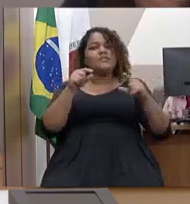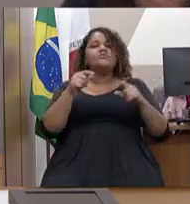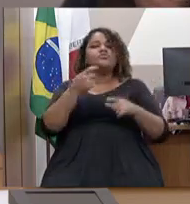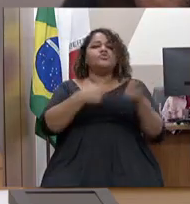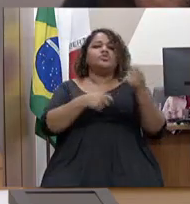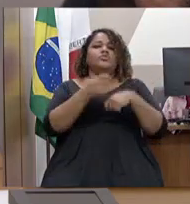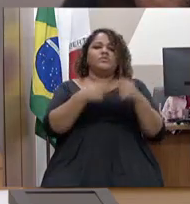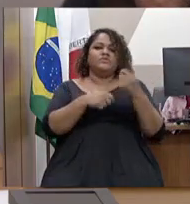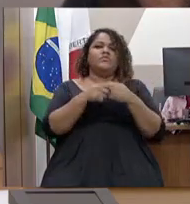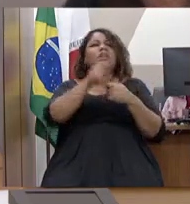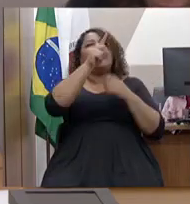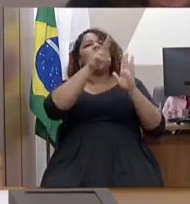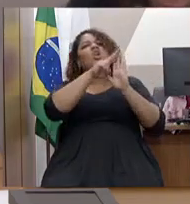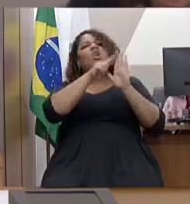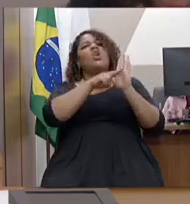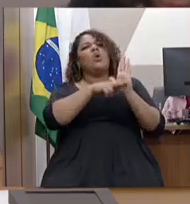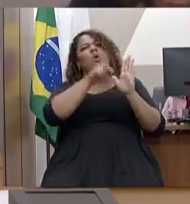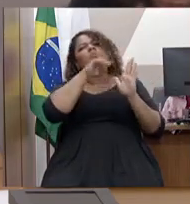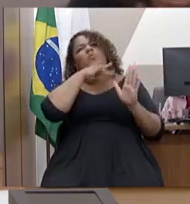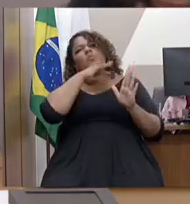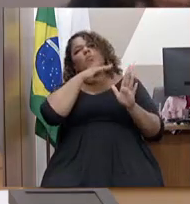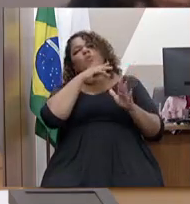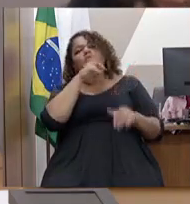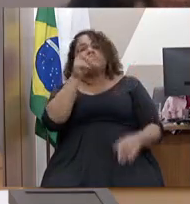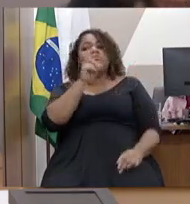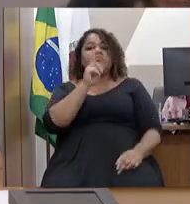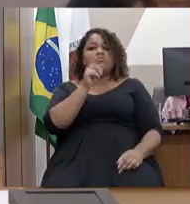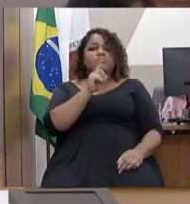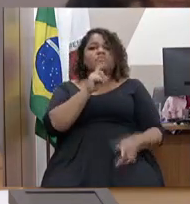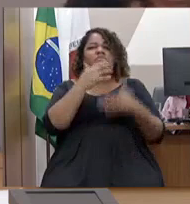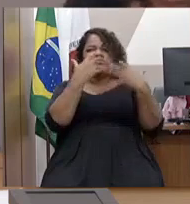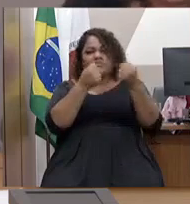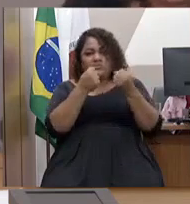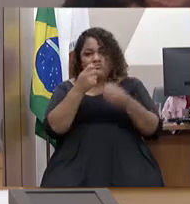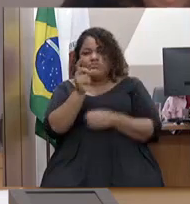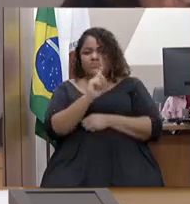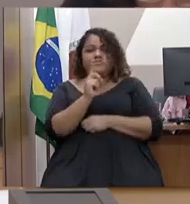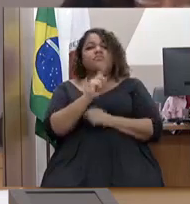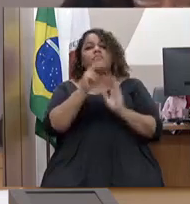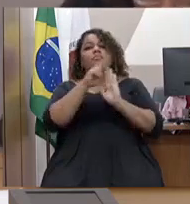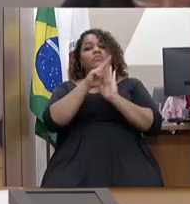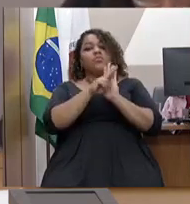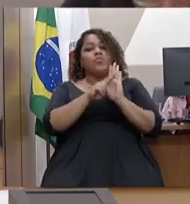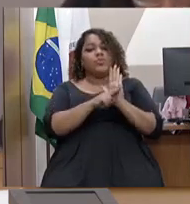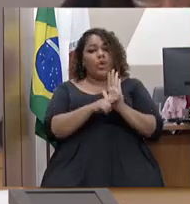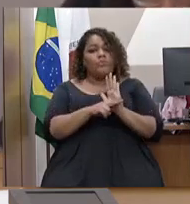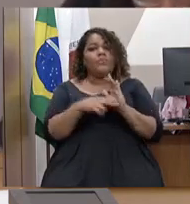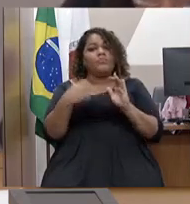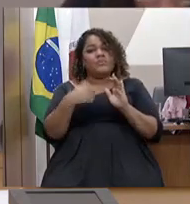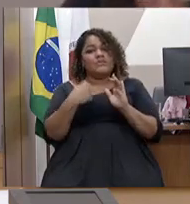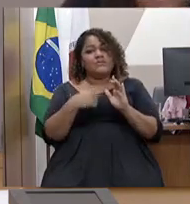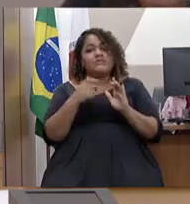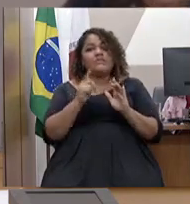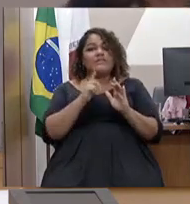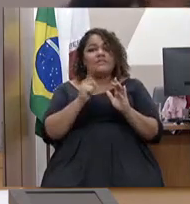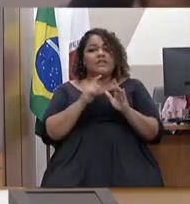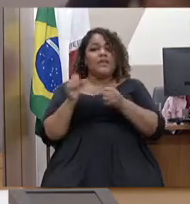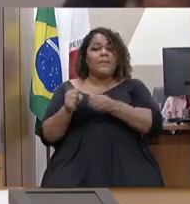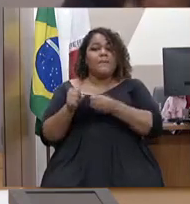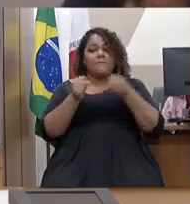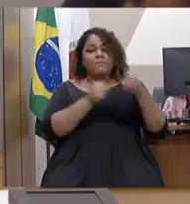sair uma Norma Norma tá ruim a norma ela é construída em espaço tripartite o poder